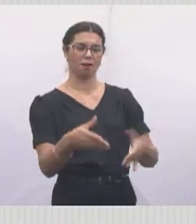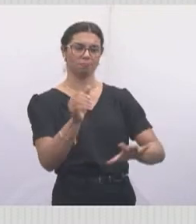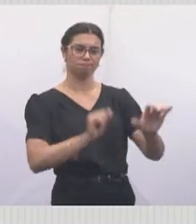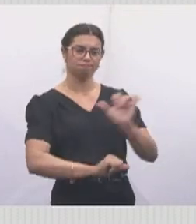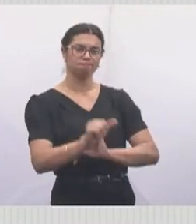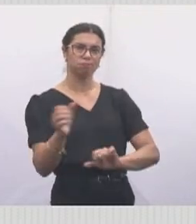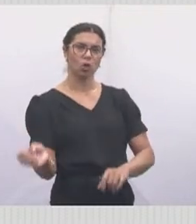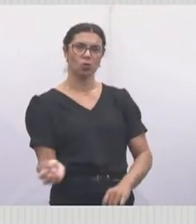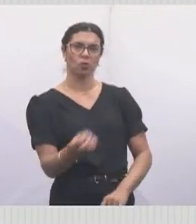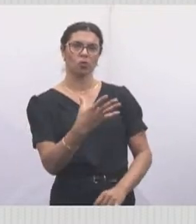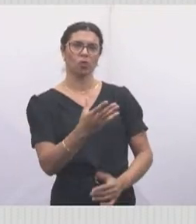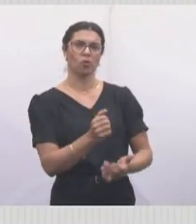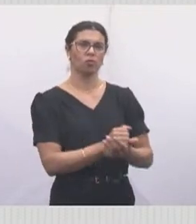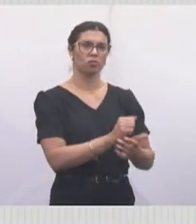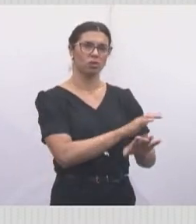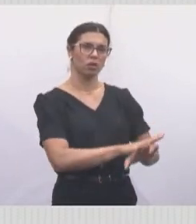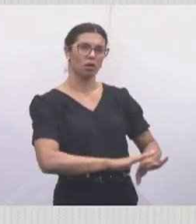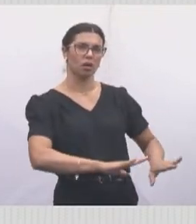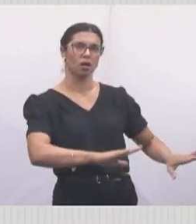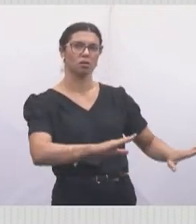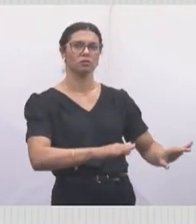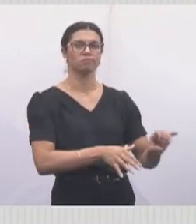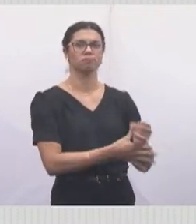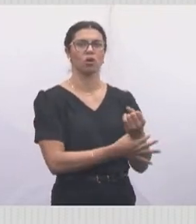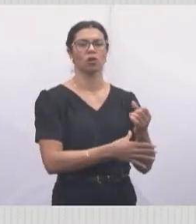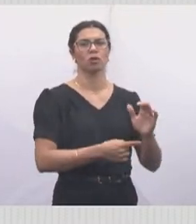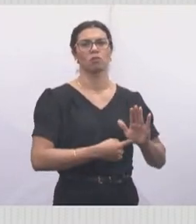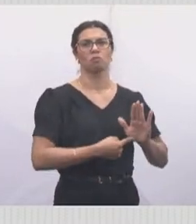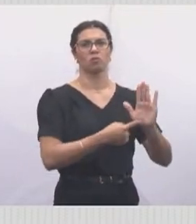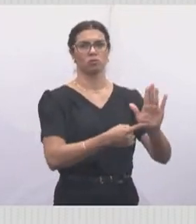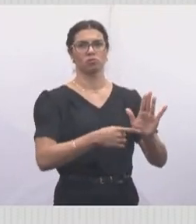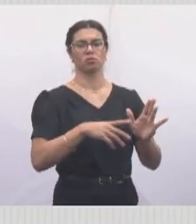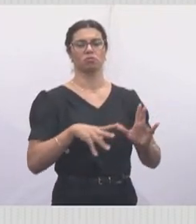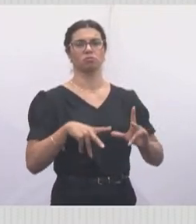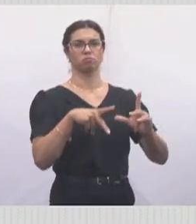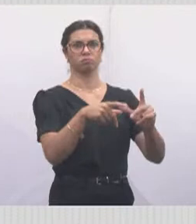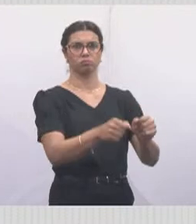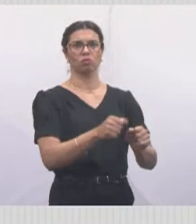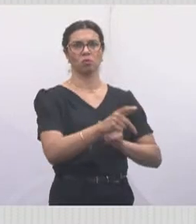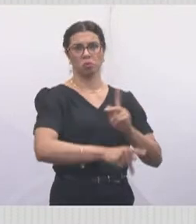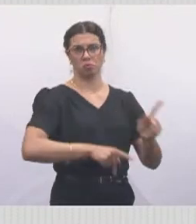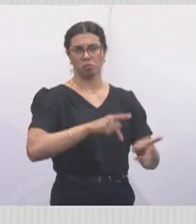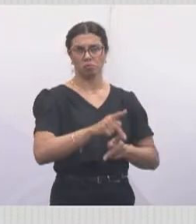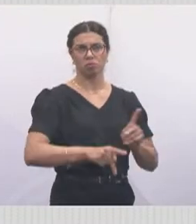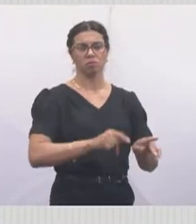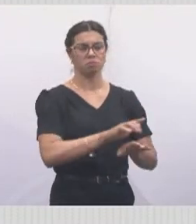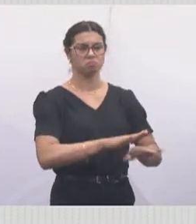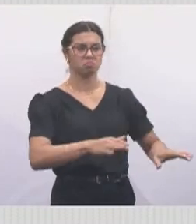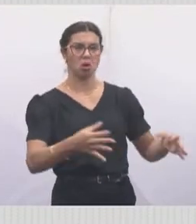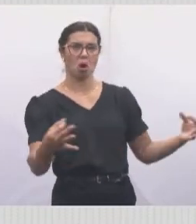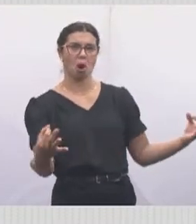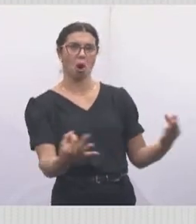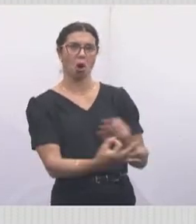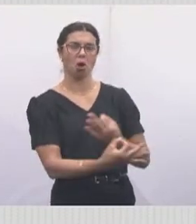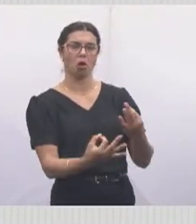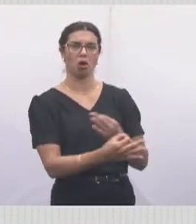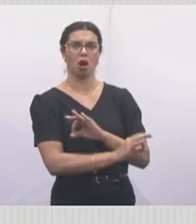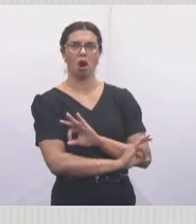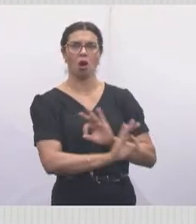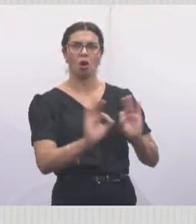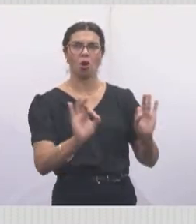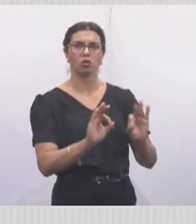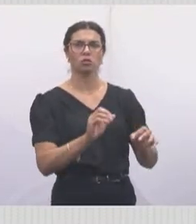calçada, dando segurança para os pedestres que aqui passam, né, a calçada ficou excelente, né, calçada aqui de